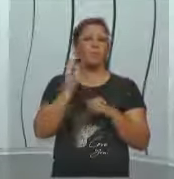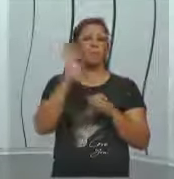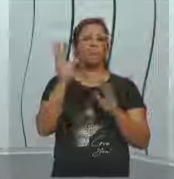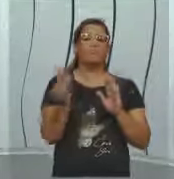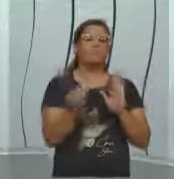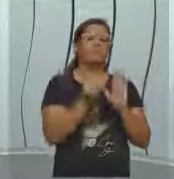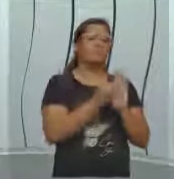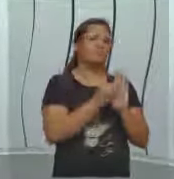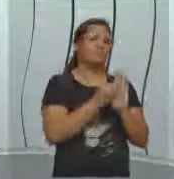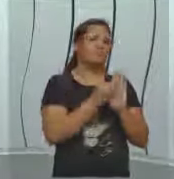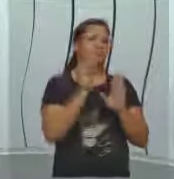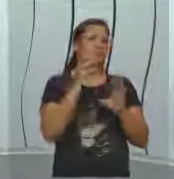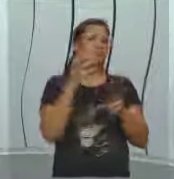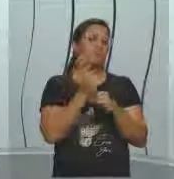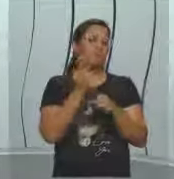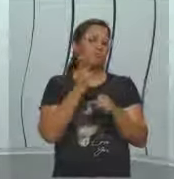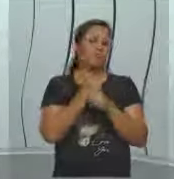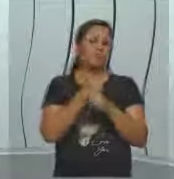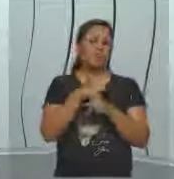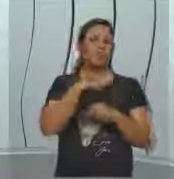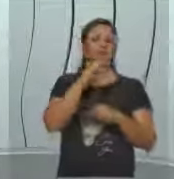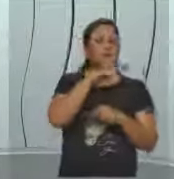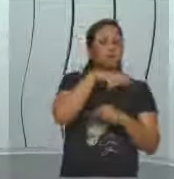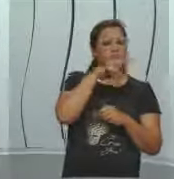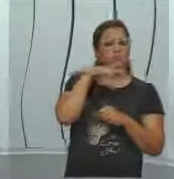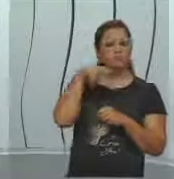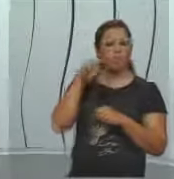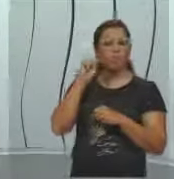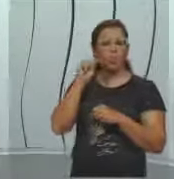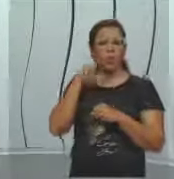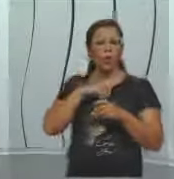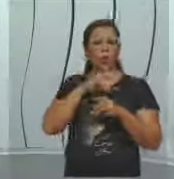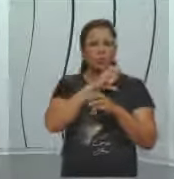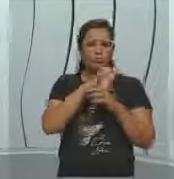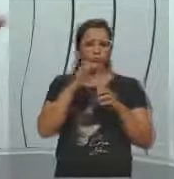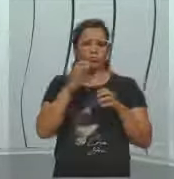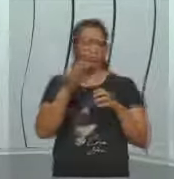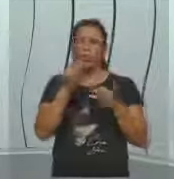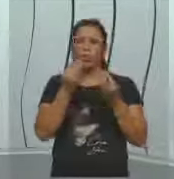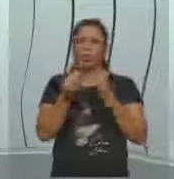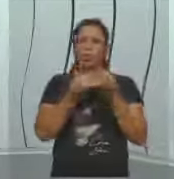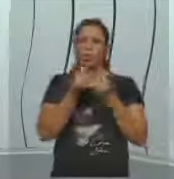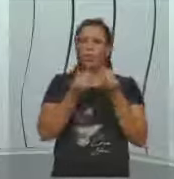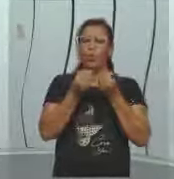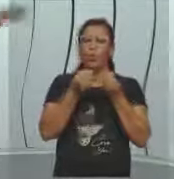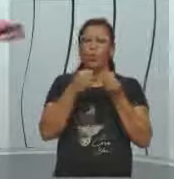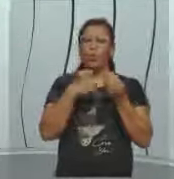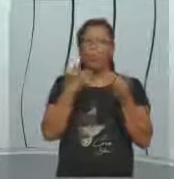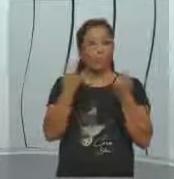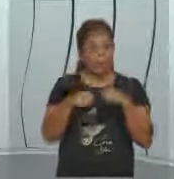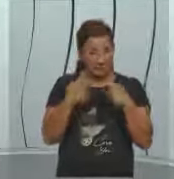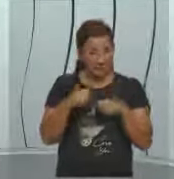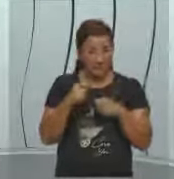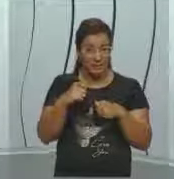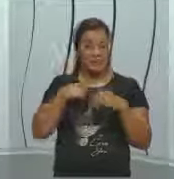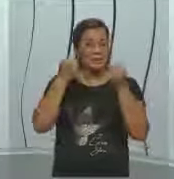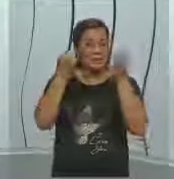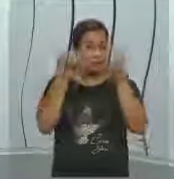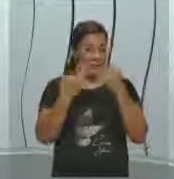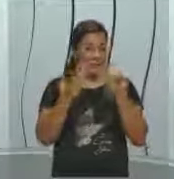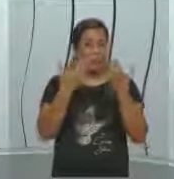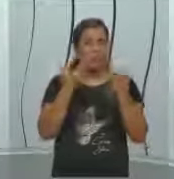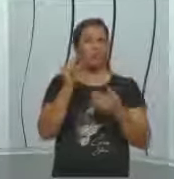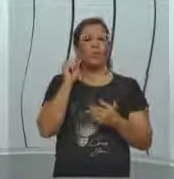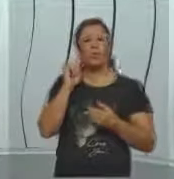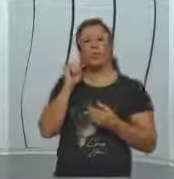em resoluções dos circuitos mais simples até os mais complexos. Mas para a gente falar de circuito, eu primeiro preciso definir isso para vocês,